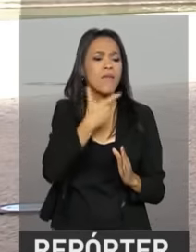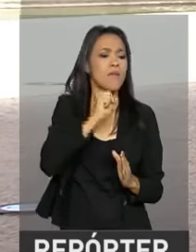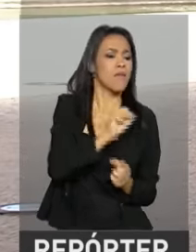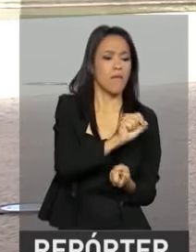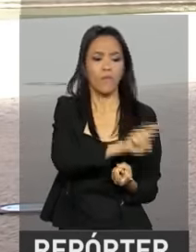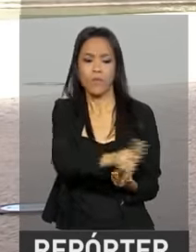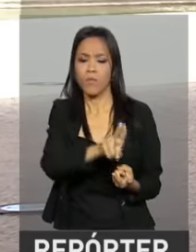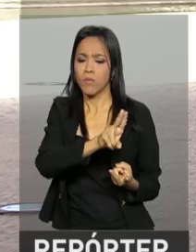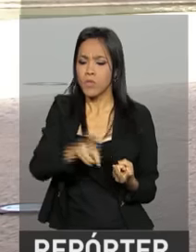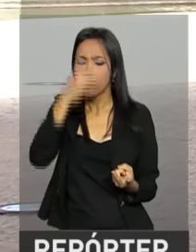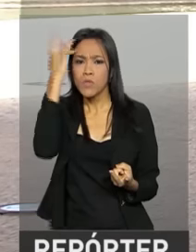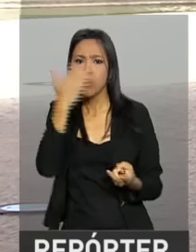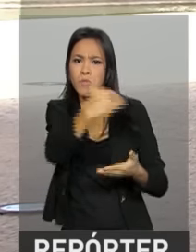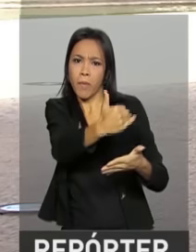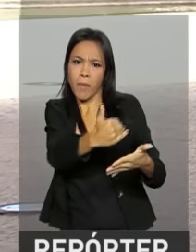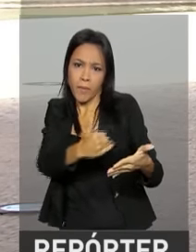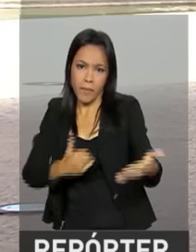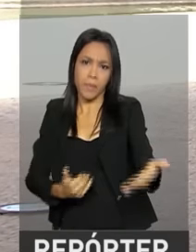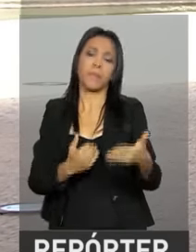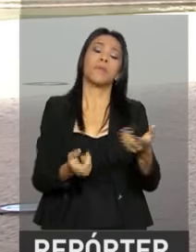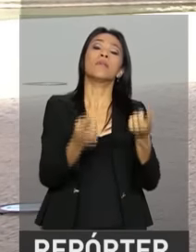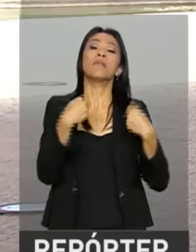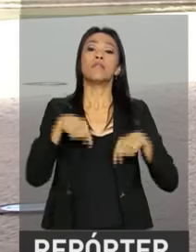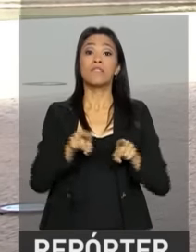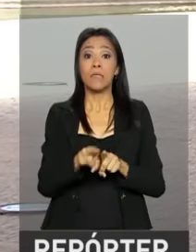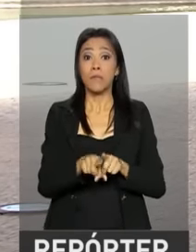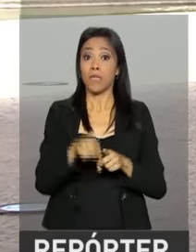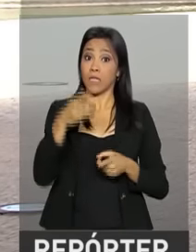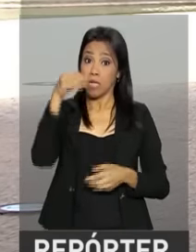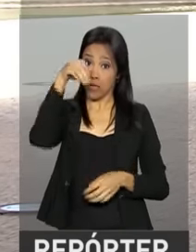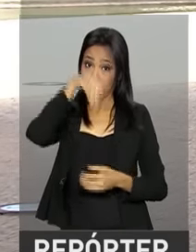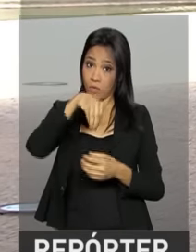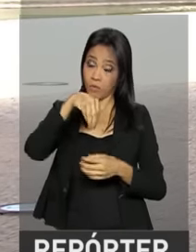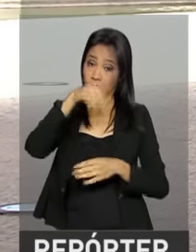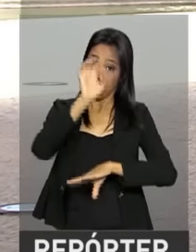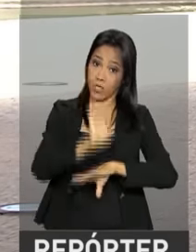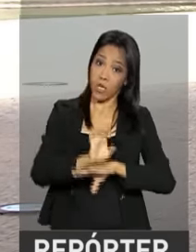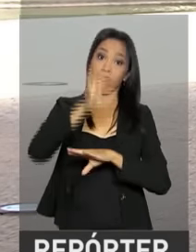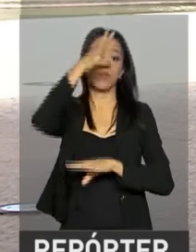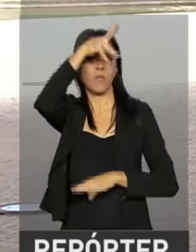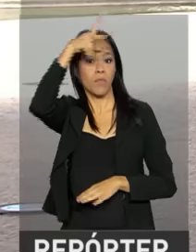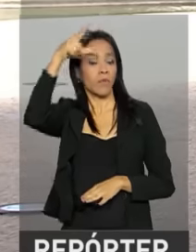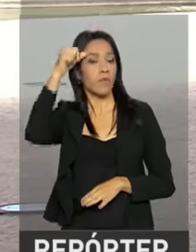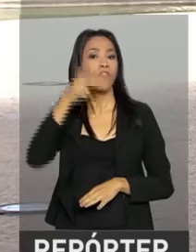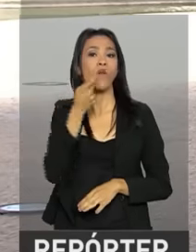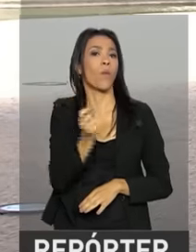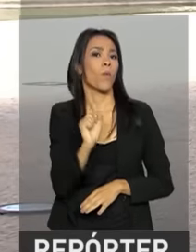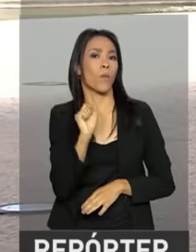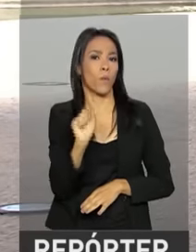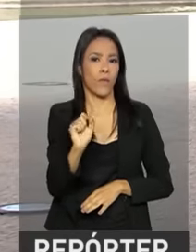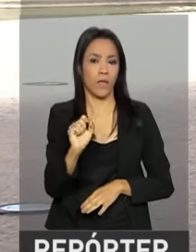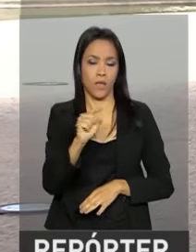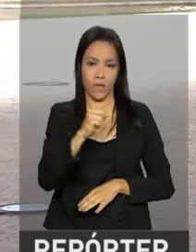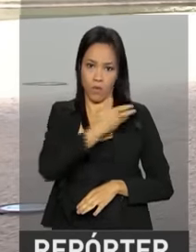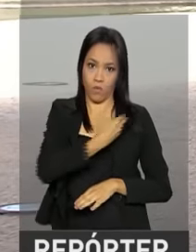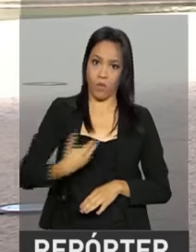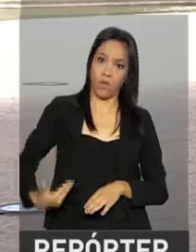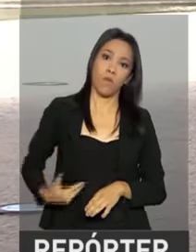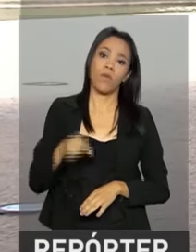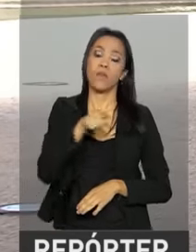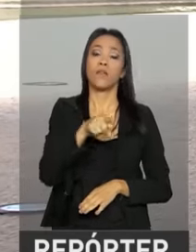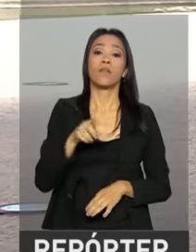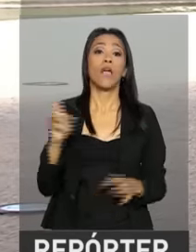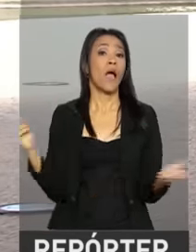Segurança Pública do Estado do Amazonas Sérgio Fontes disse que essa rebelião no complexo penitenciário Anízio